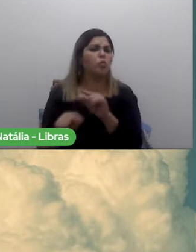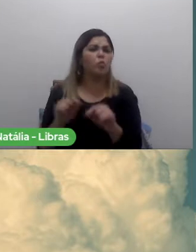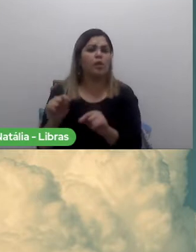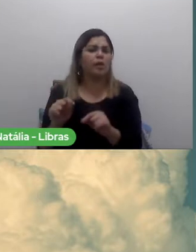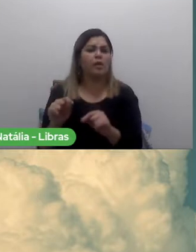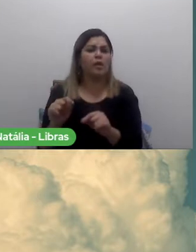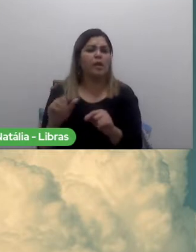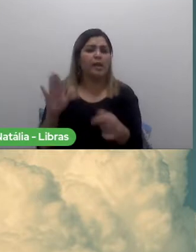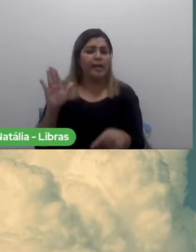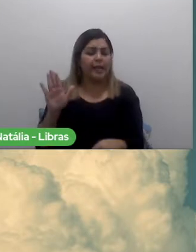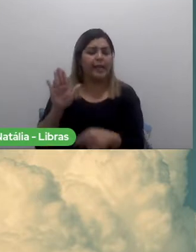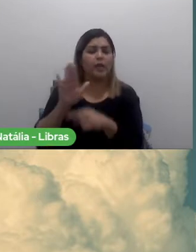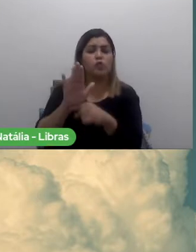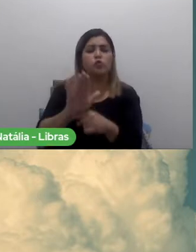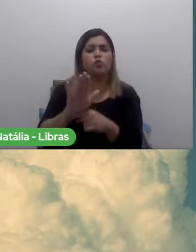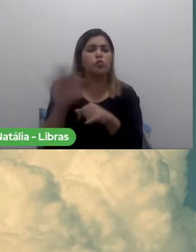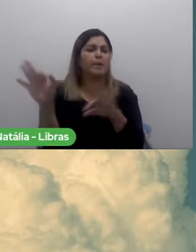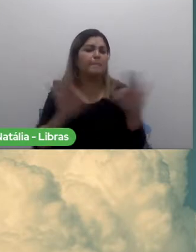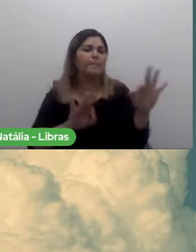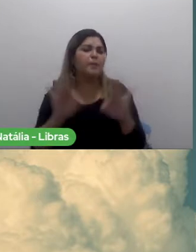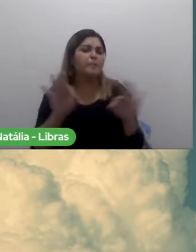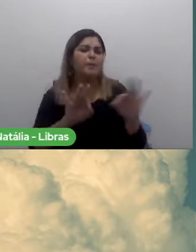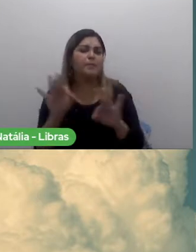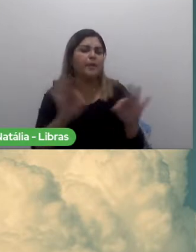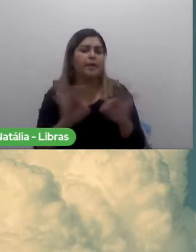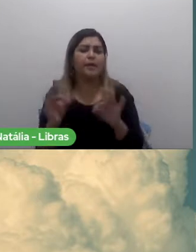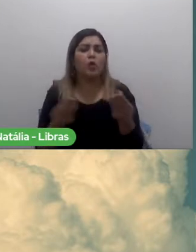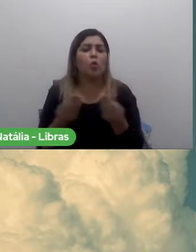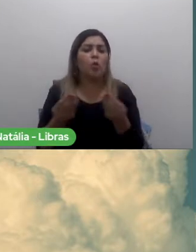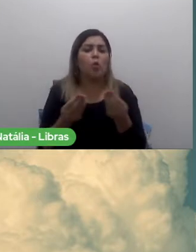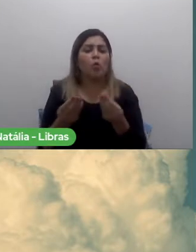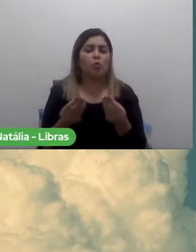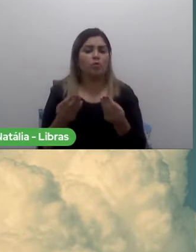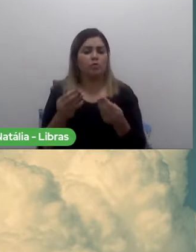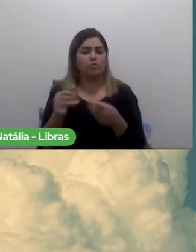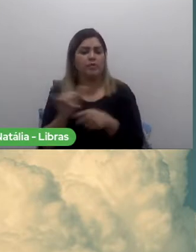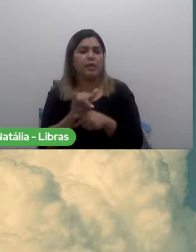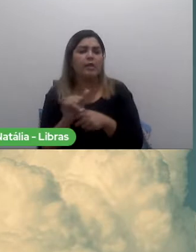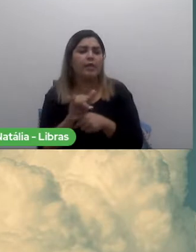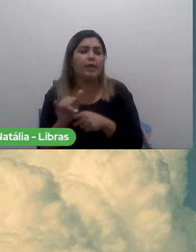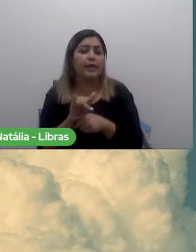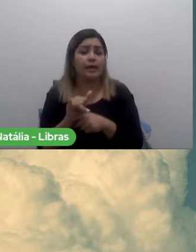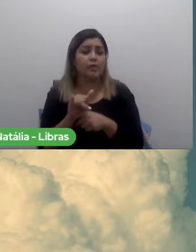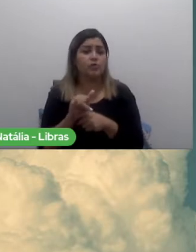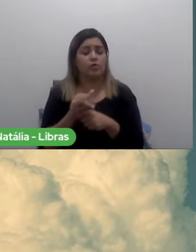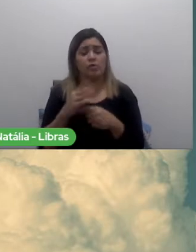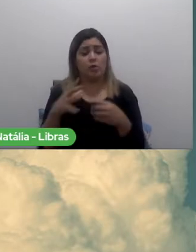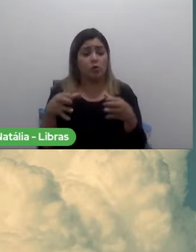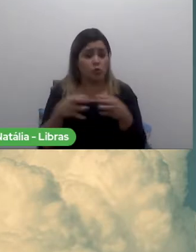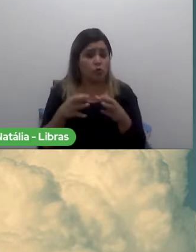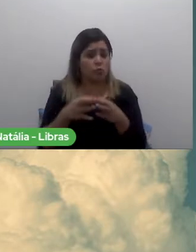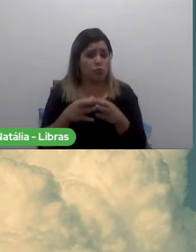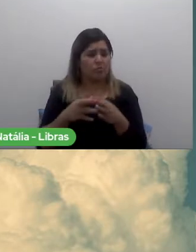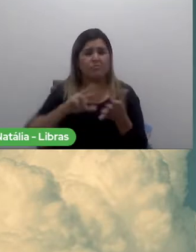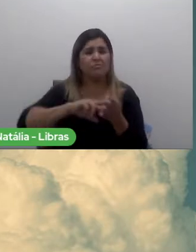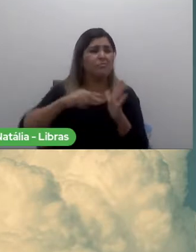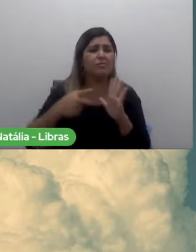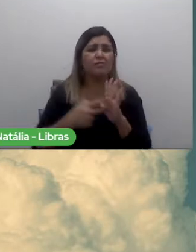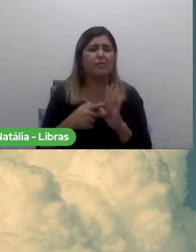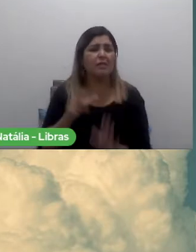né, nessa construção. E o que é um Value Stream Mapping? Gente, é basicamente uma representação visual de algum fluxo,